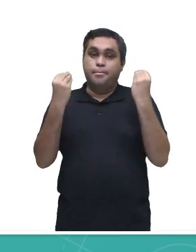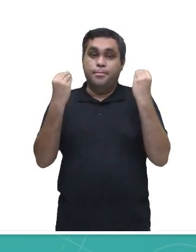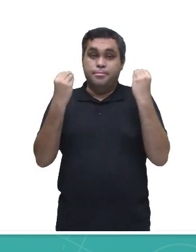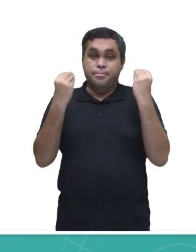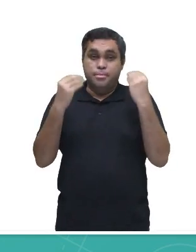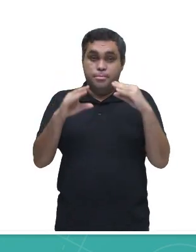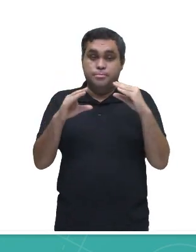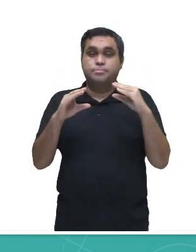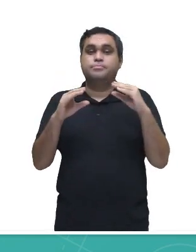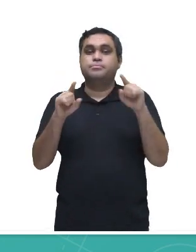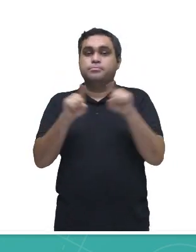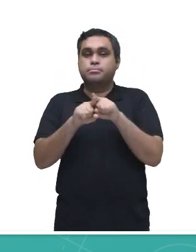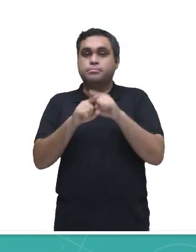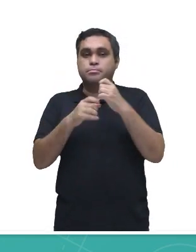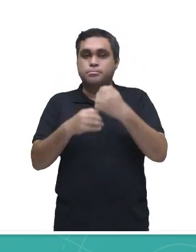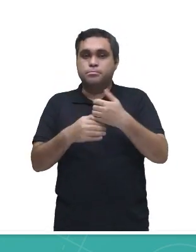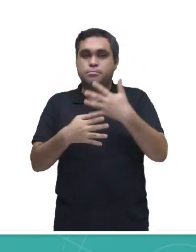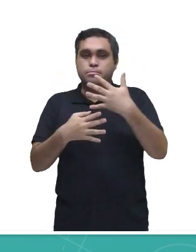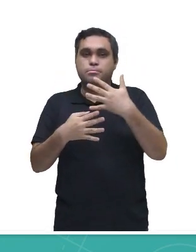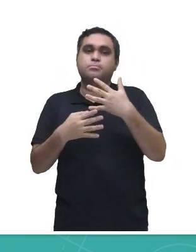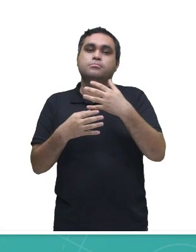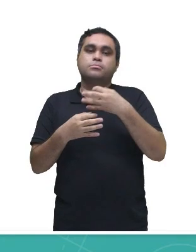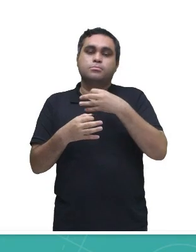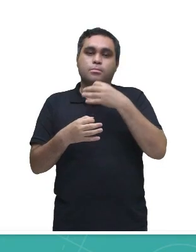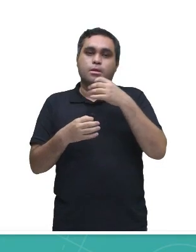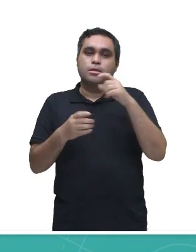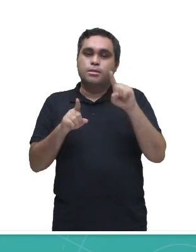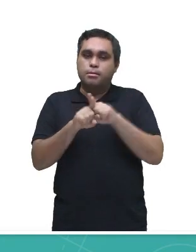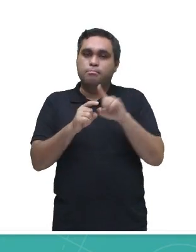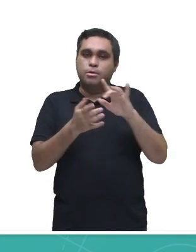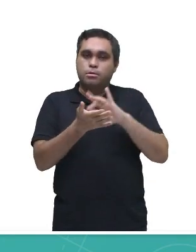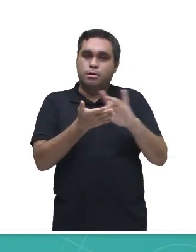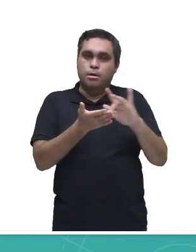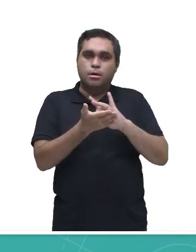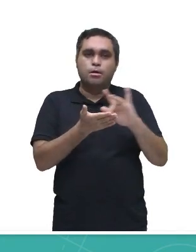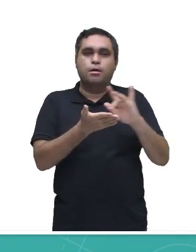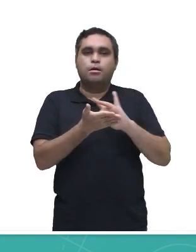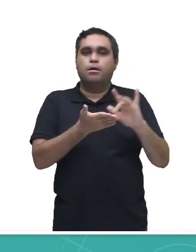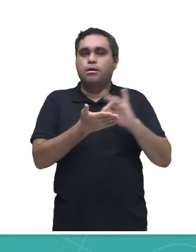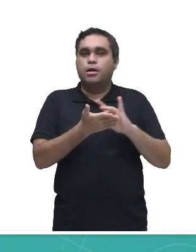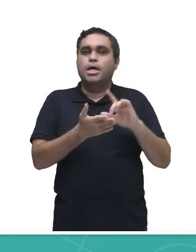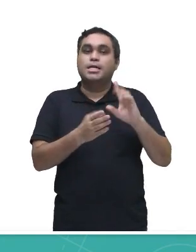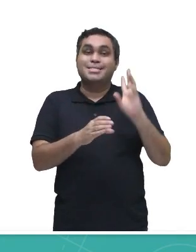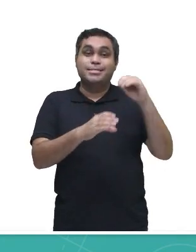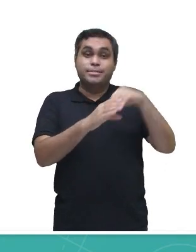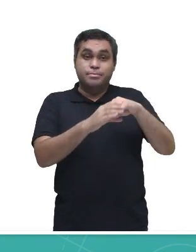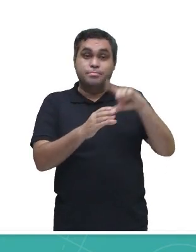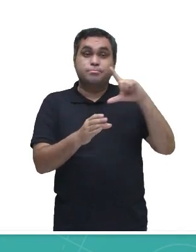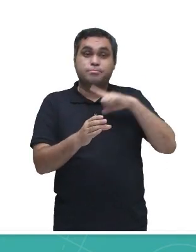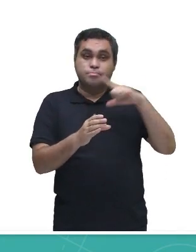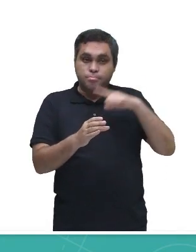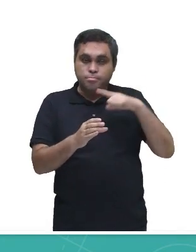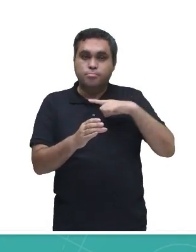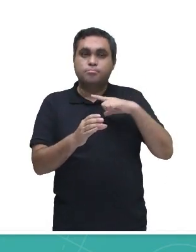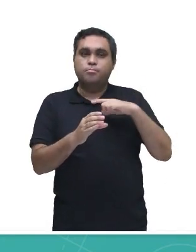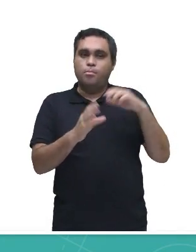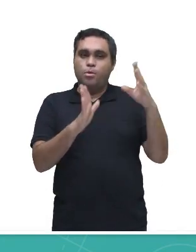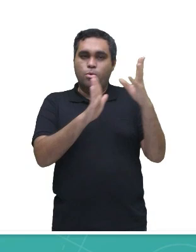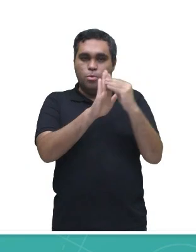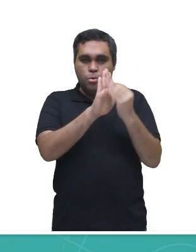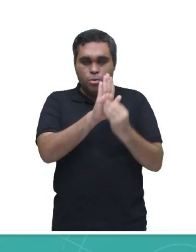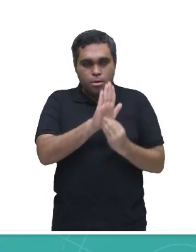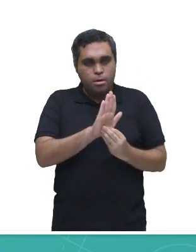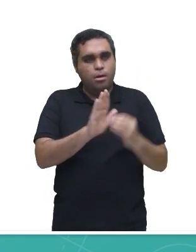no chat os cadernos digitais, para quem ainda não teve acesso. Lá a gente tem conteúdos, né? Além dessa explicação, tem o conteúdo